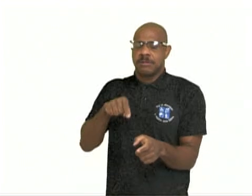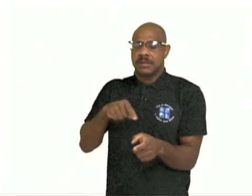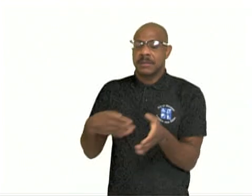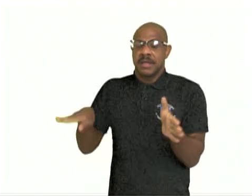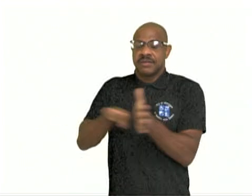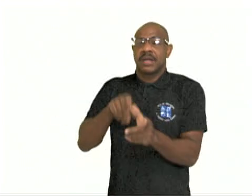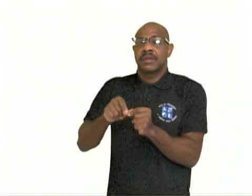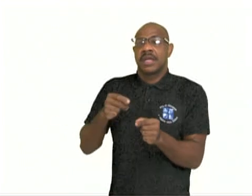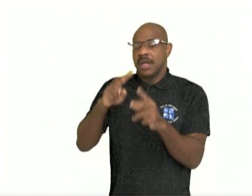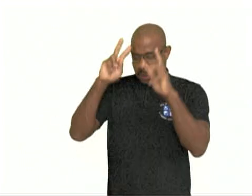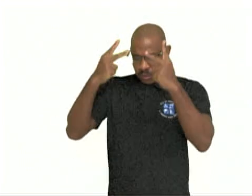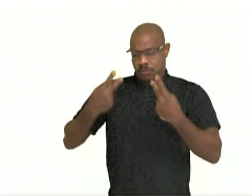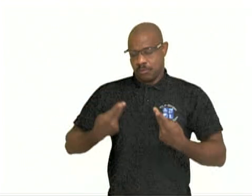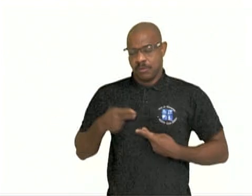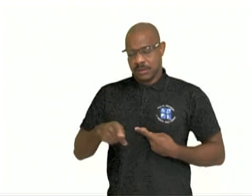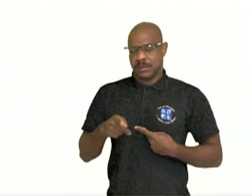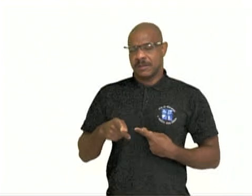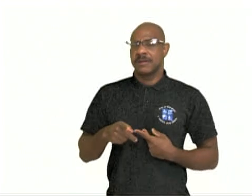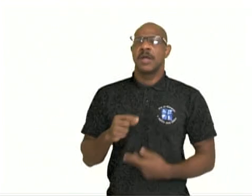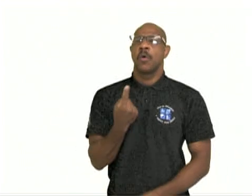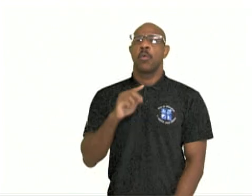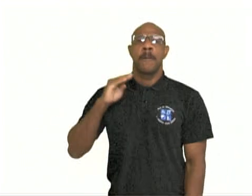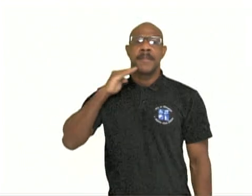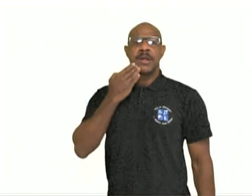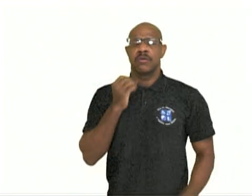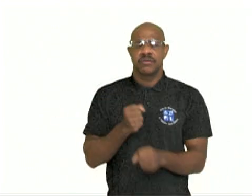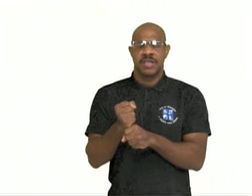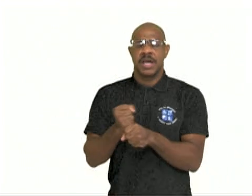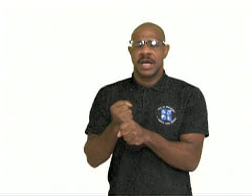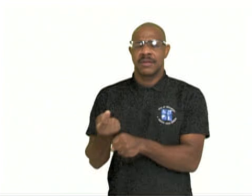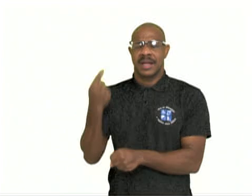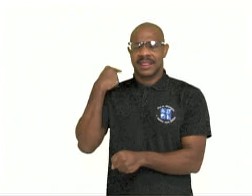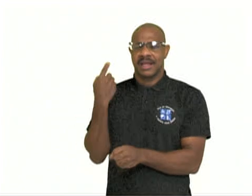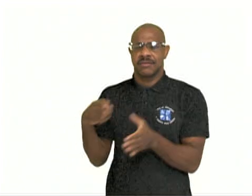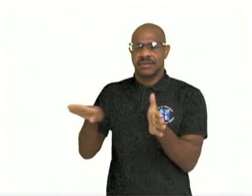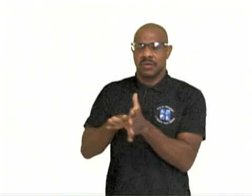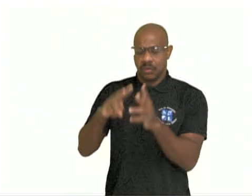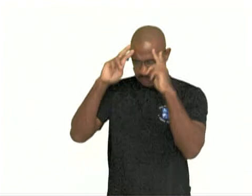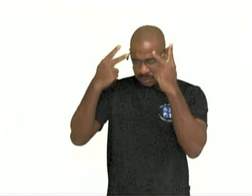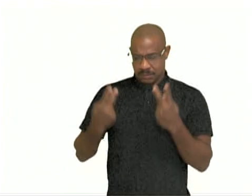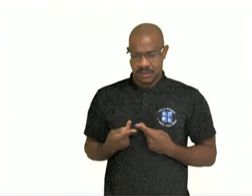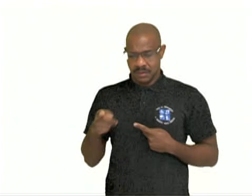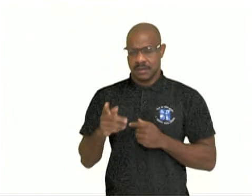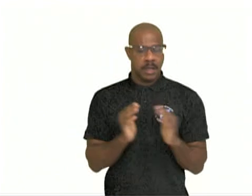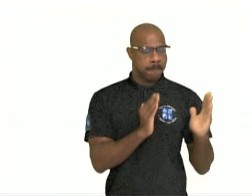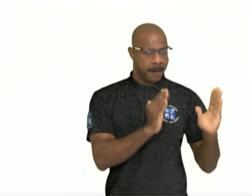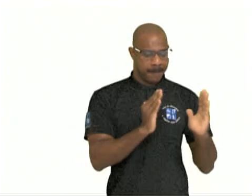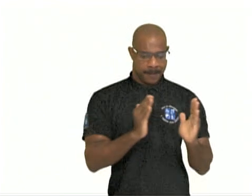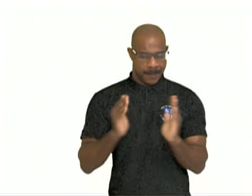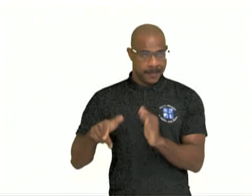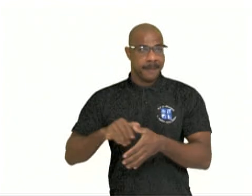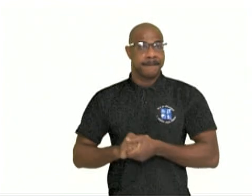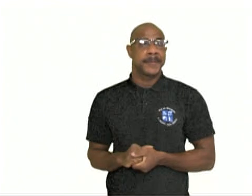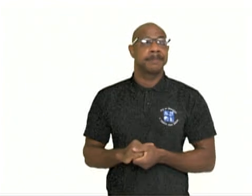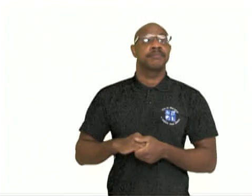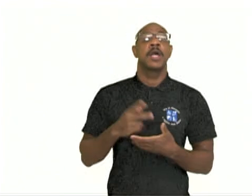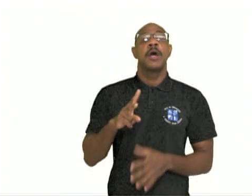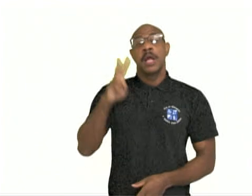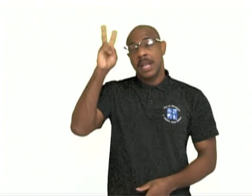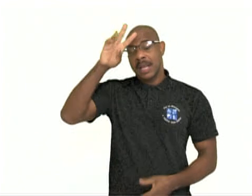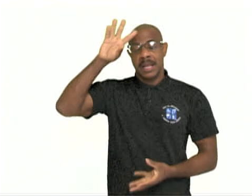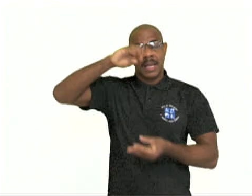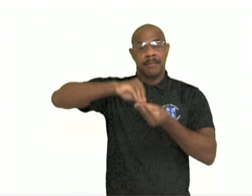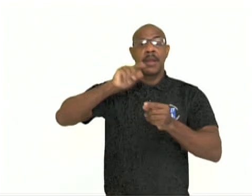humano ali há cerca de um milhão de anos atrás. Então, nessa ideia de escala do tempo geológico. E aí, só